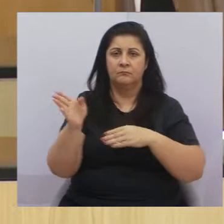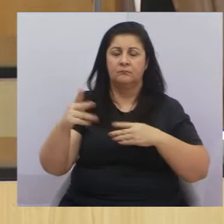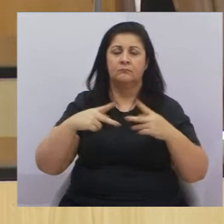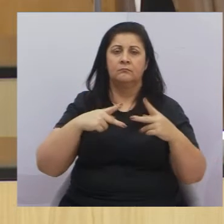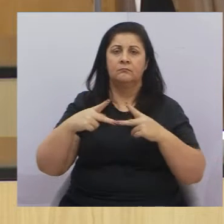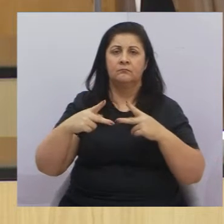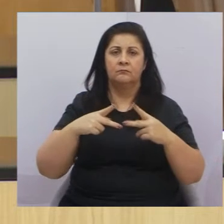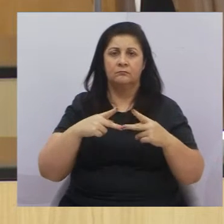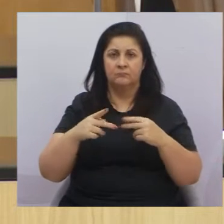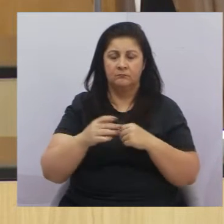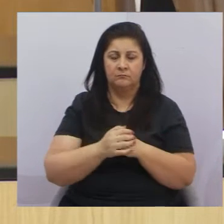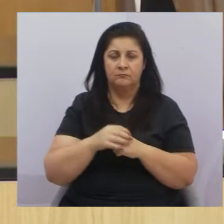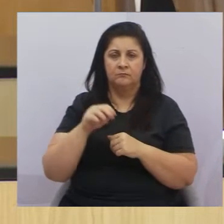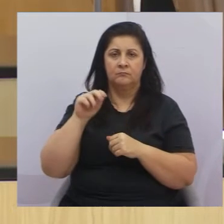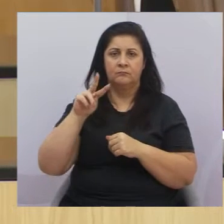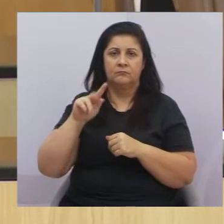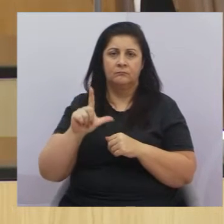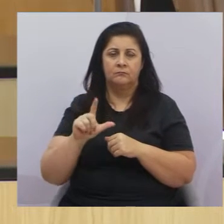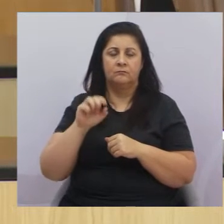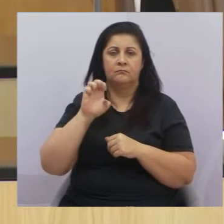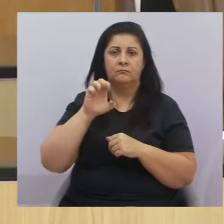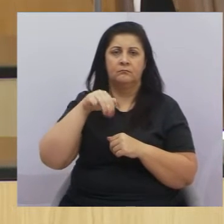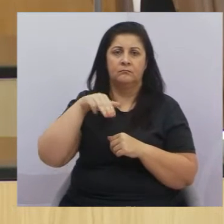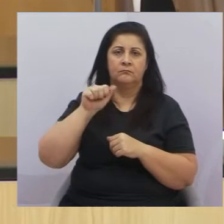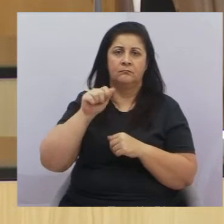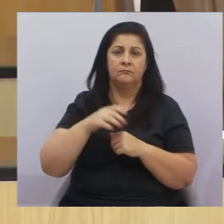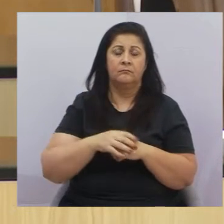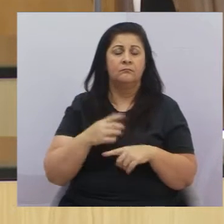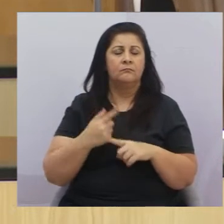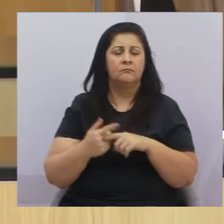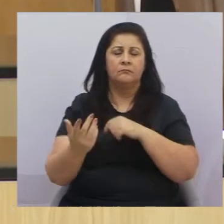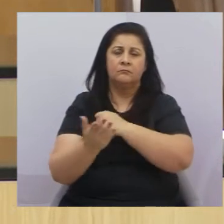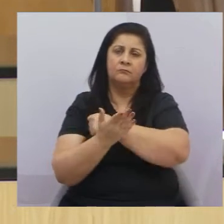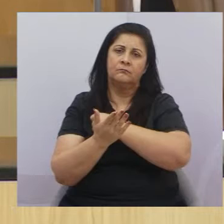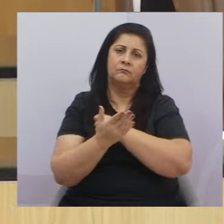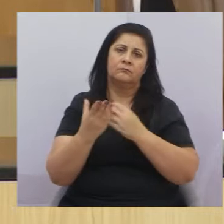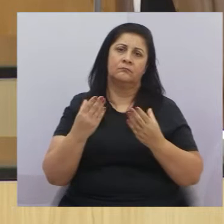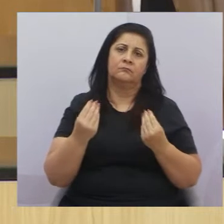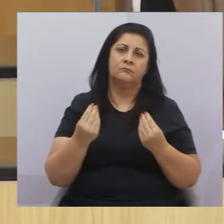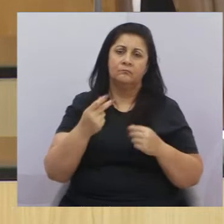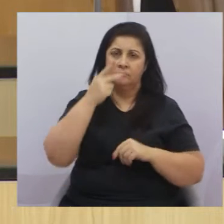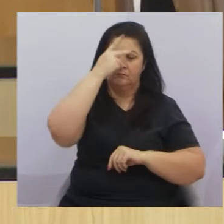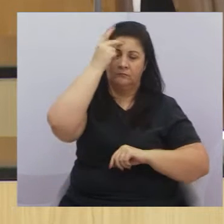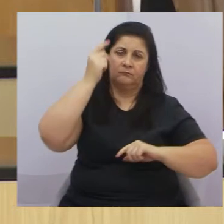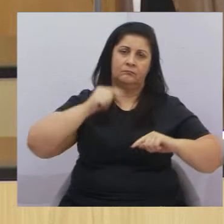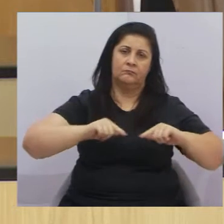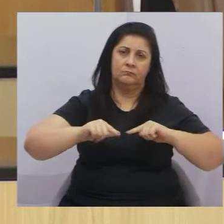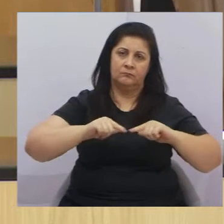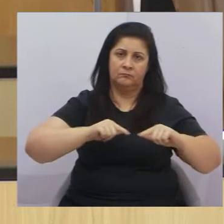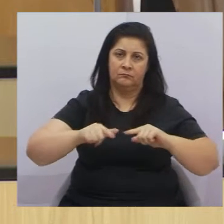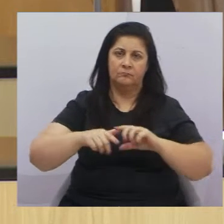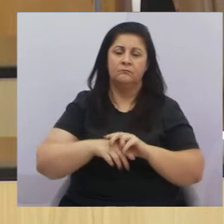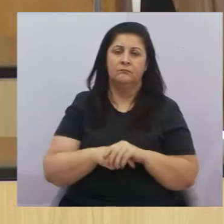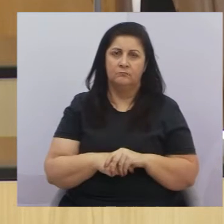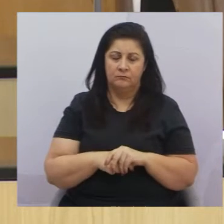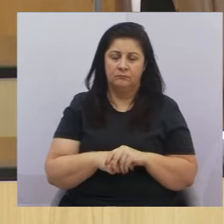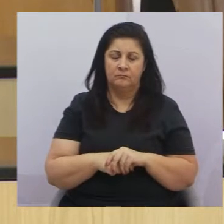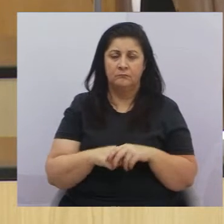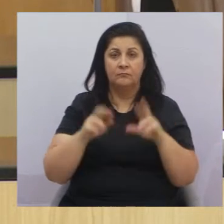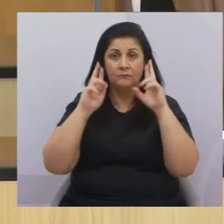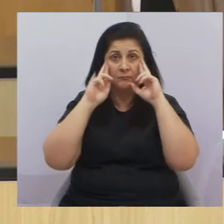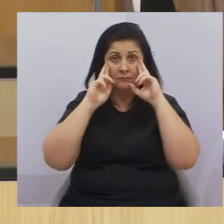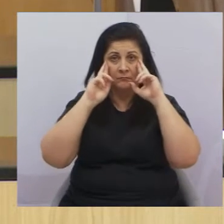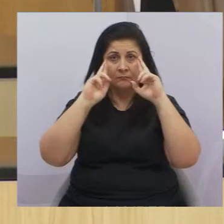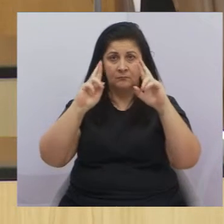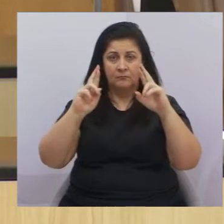dos Campos, Vila Ema, porque será de grande ajuda a esses trabalhadores. Assim sendo, muito